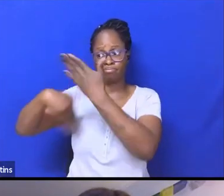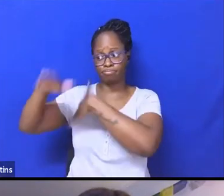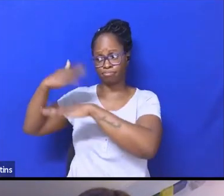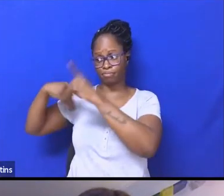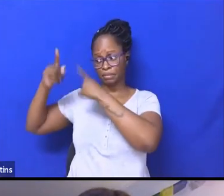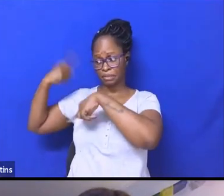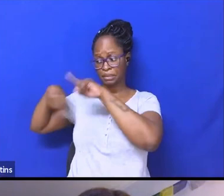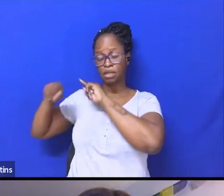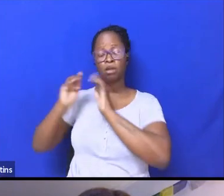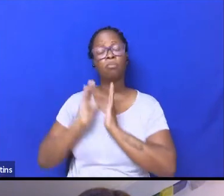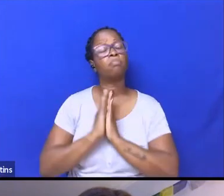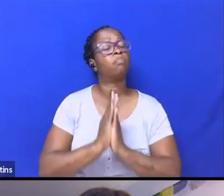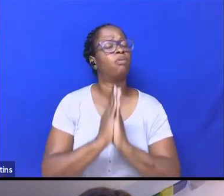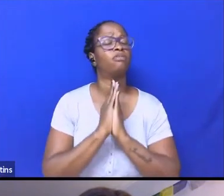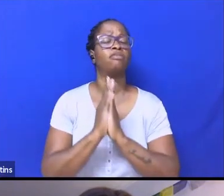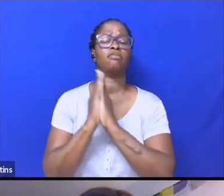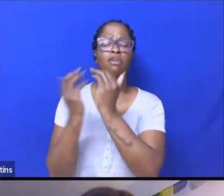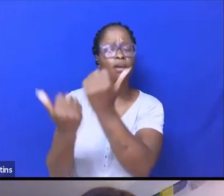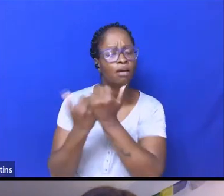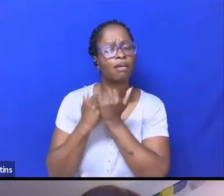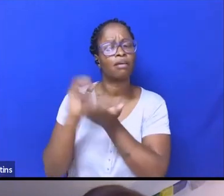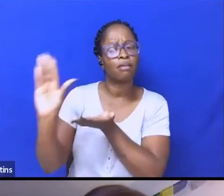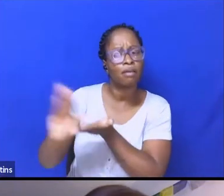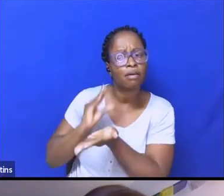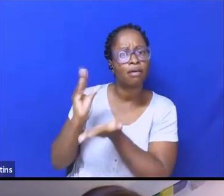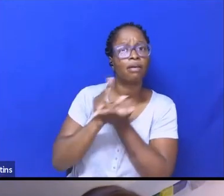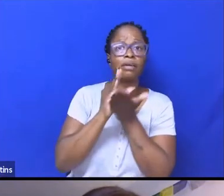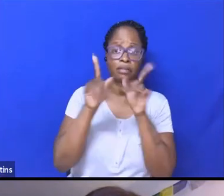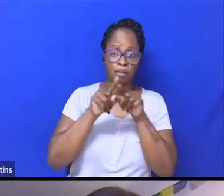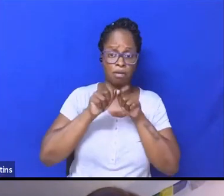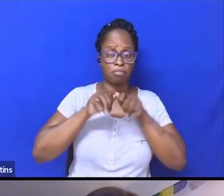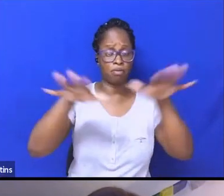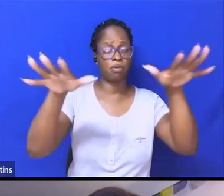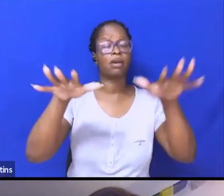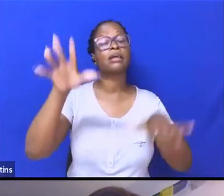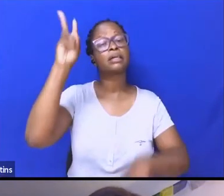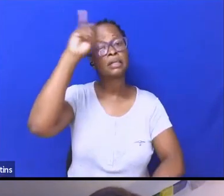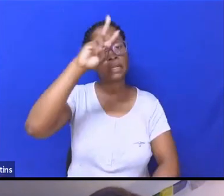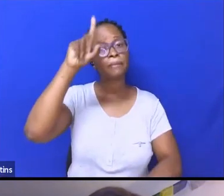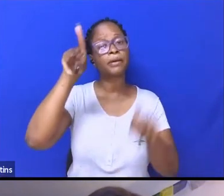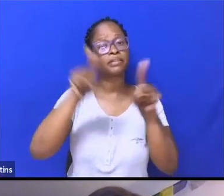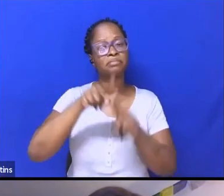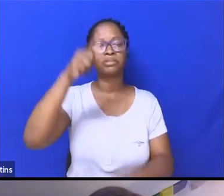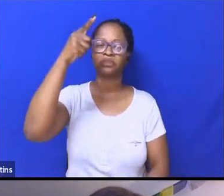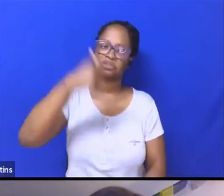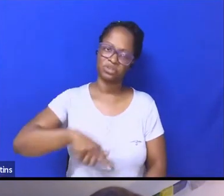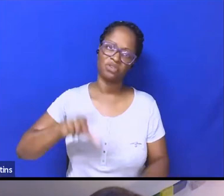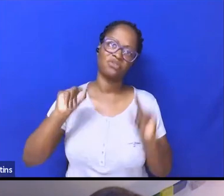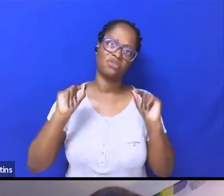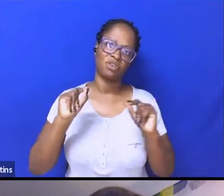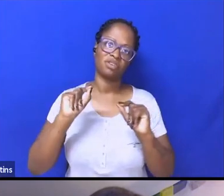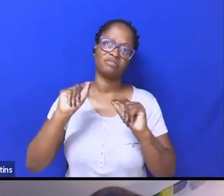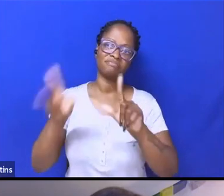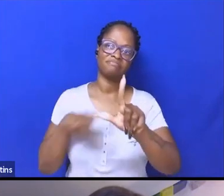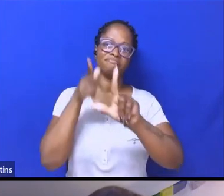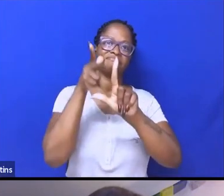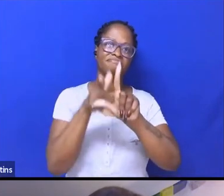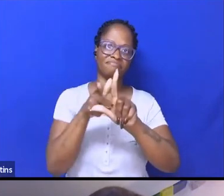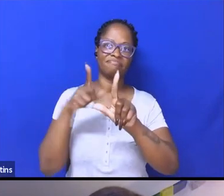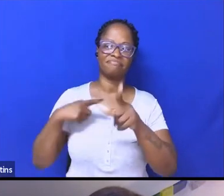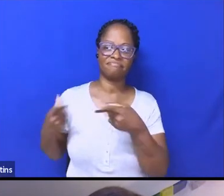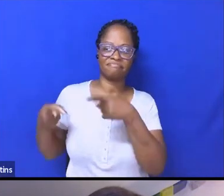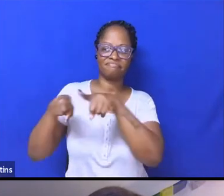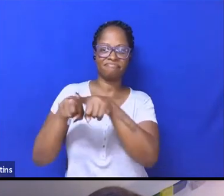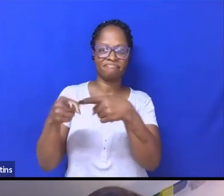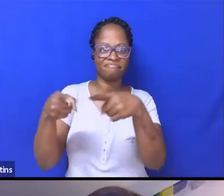favor doem apoiem compartilhem com os amigos queria lembrar então mais uma vez que essa live então é fruta de uma parceria das mina